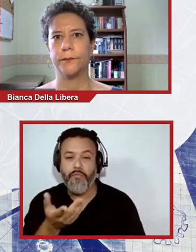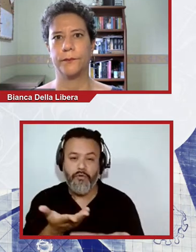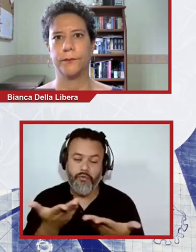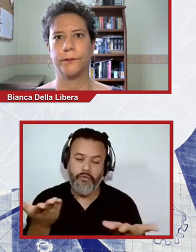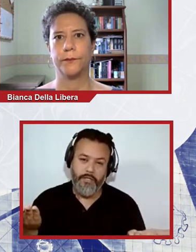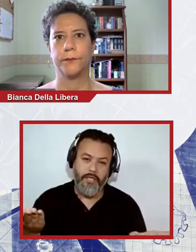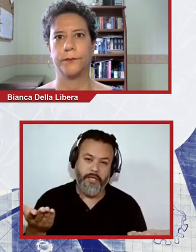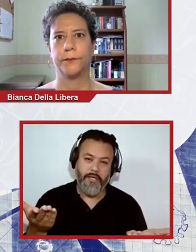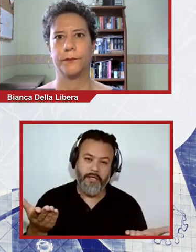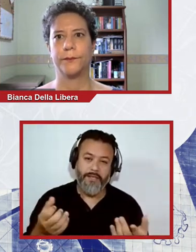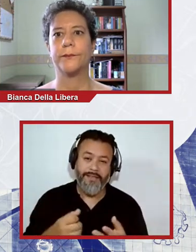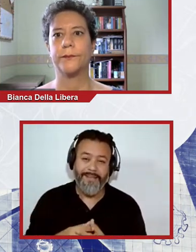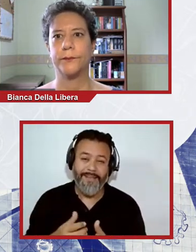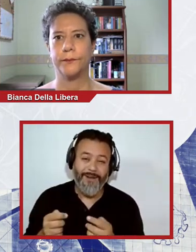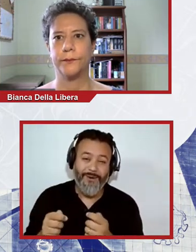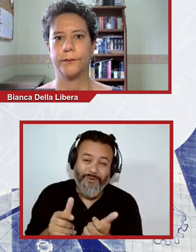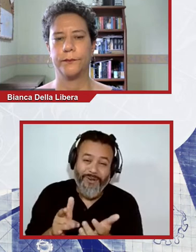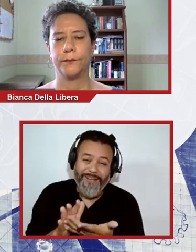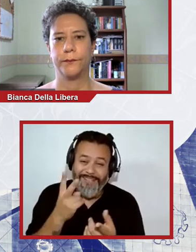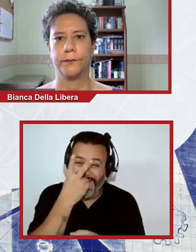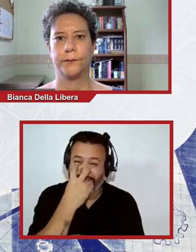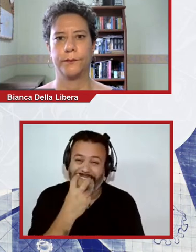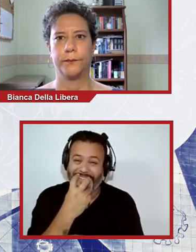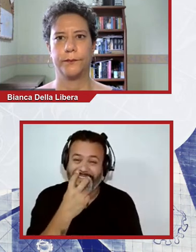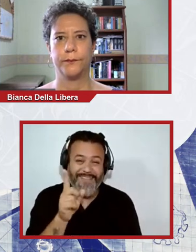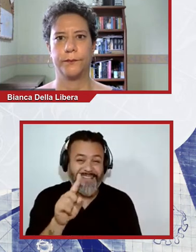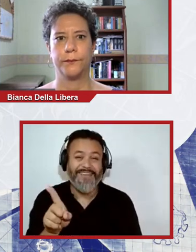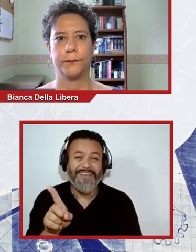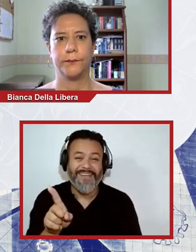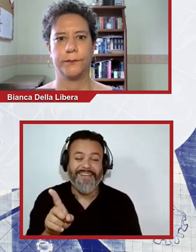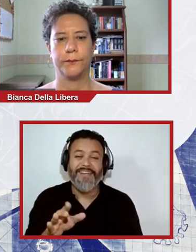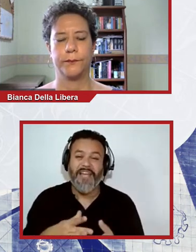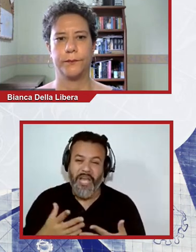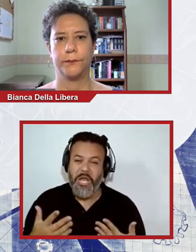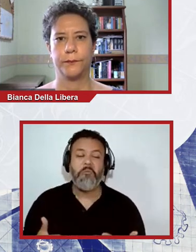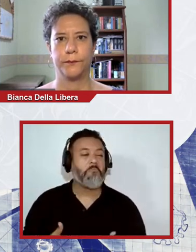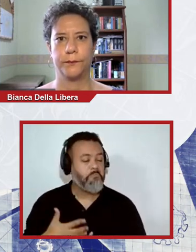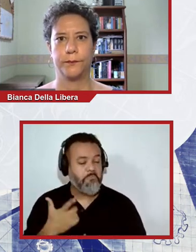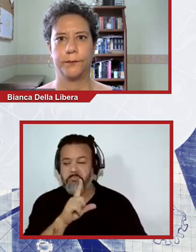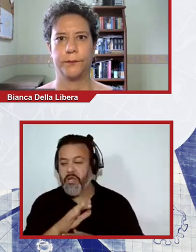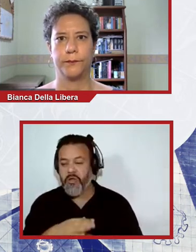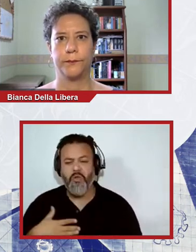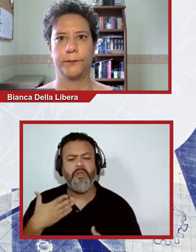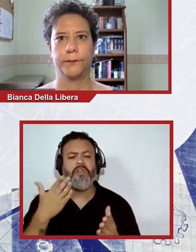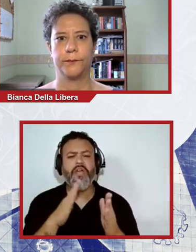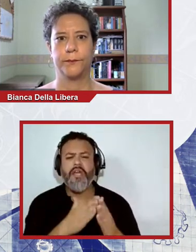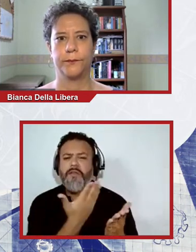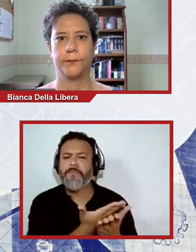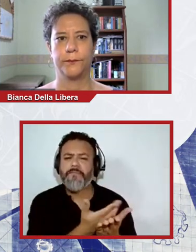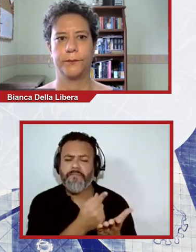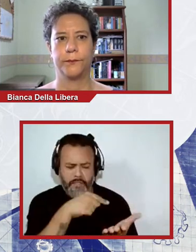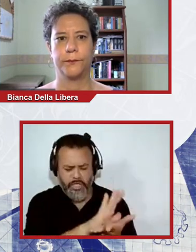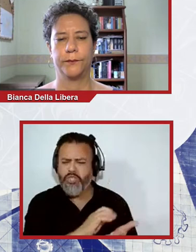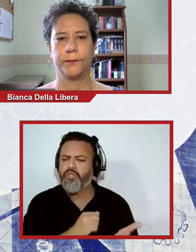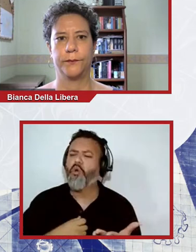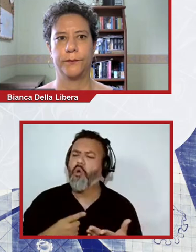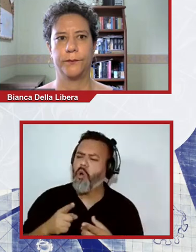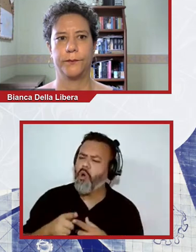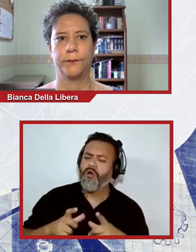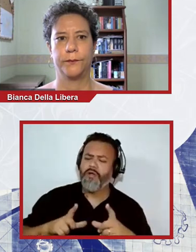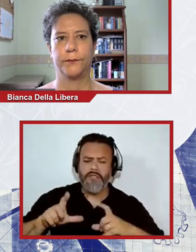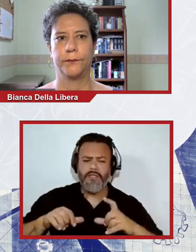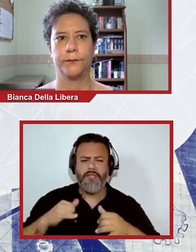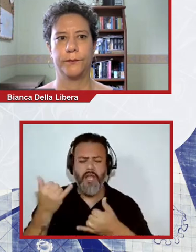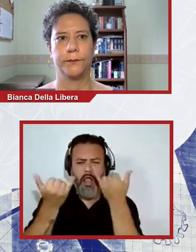quase não é cega. Ela consegue conviver, ela consegue passear, ela consegue assistir a aula, ela consegue ter acesso a informações na internet,